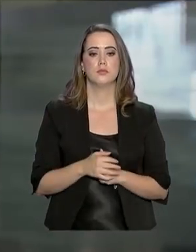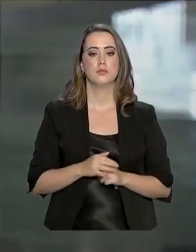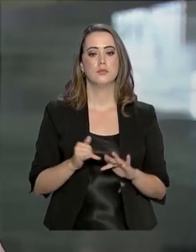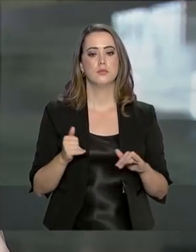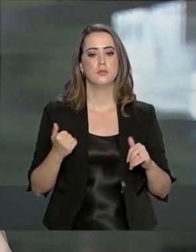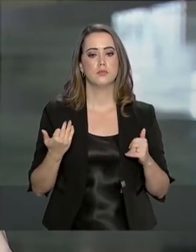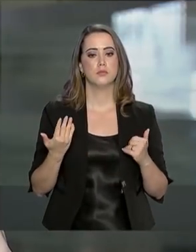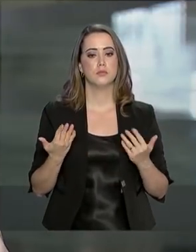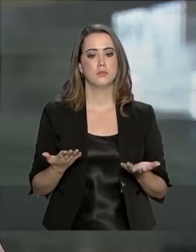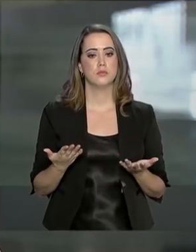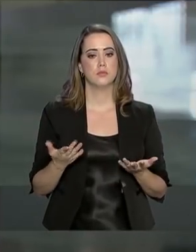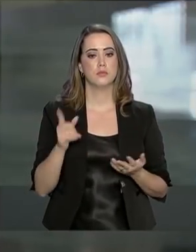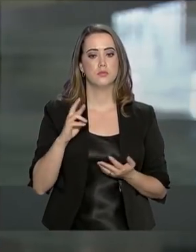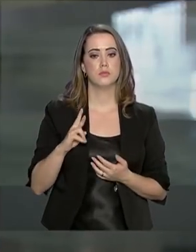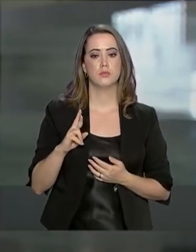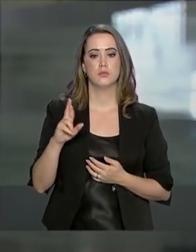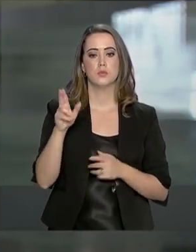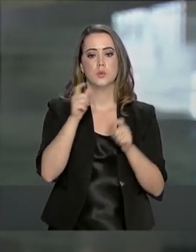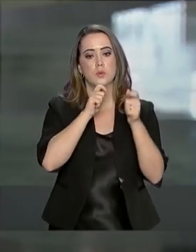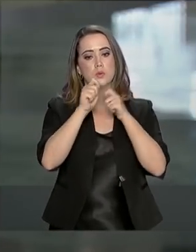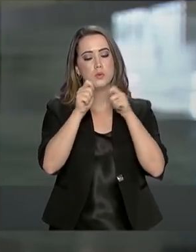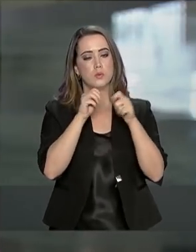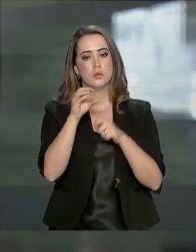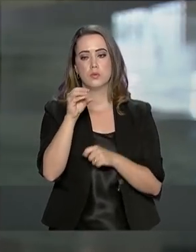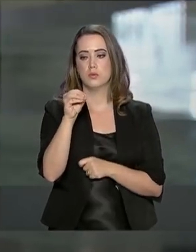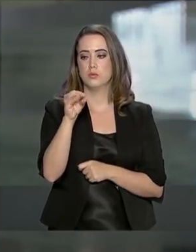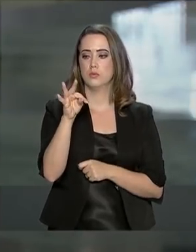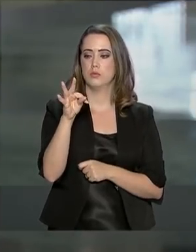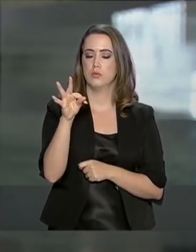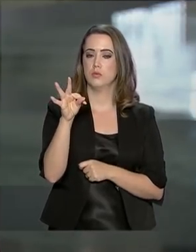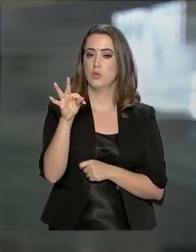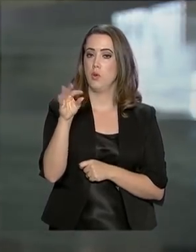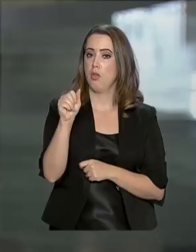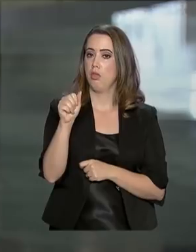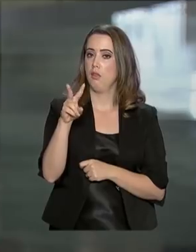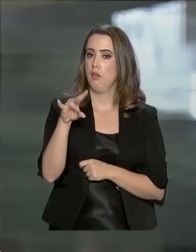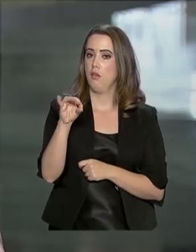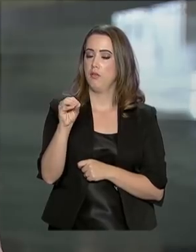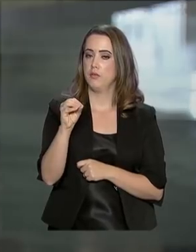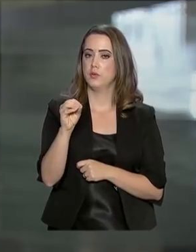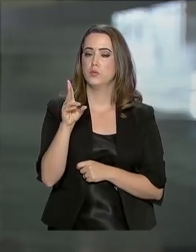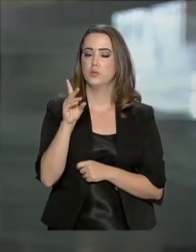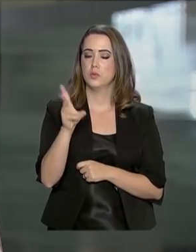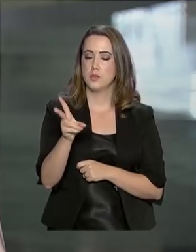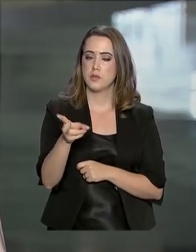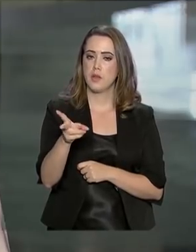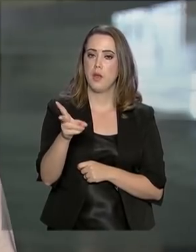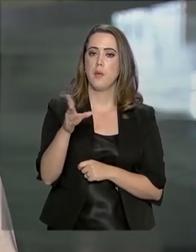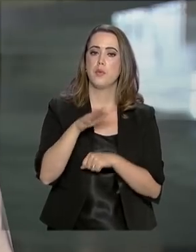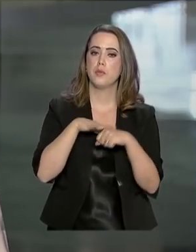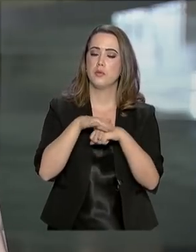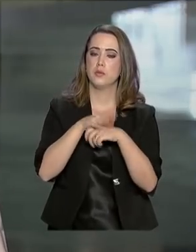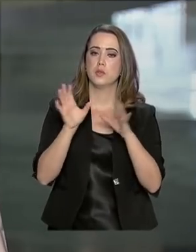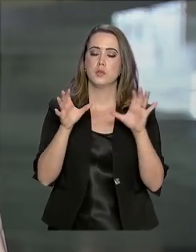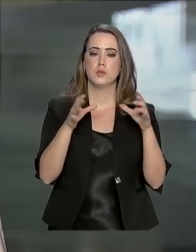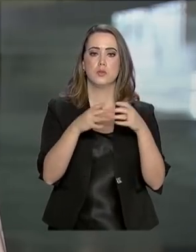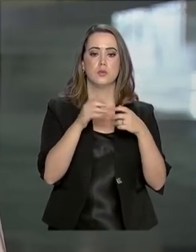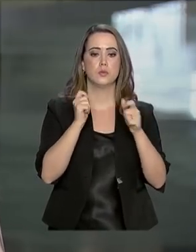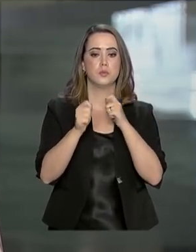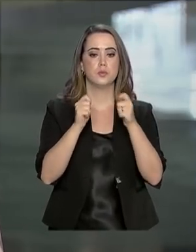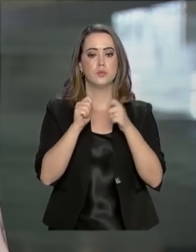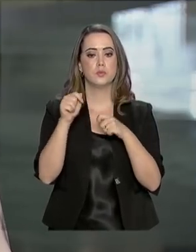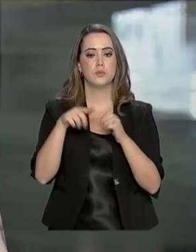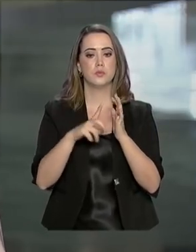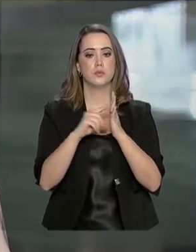Olha o porta-voz da presidência da república Otávio reggo Barros na conversa diária que ele tem com jornalistas aqui no